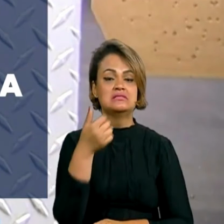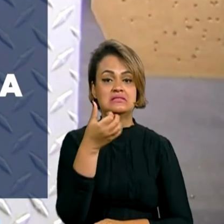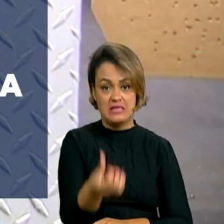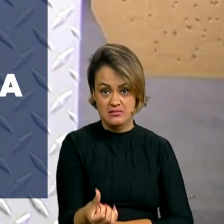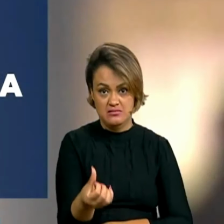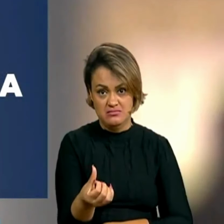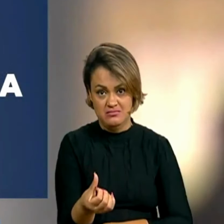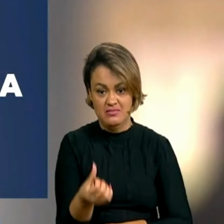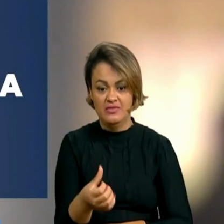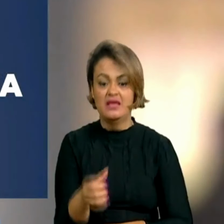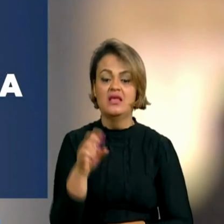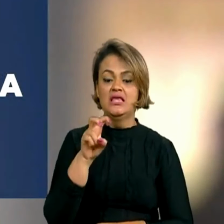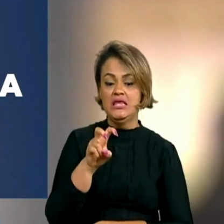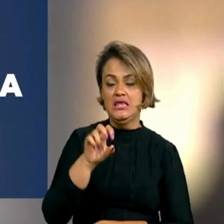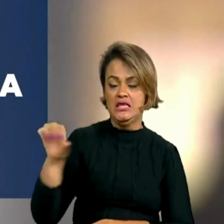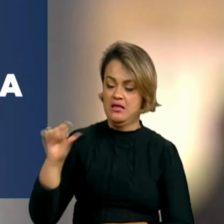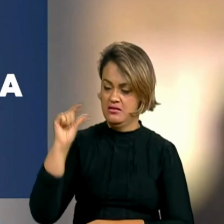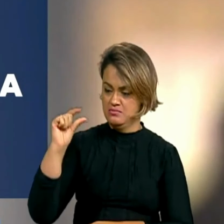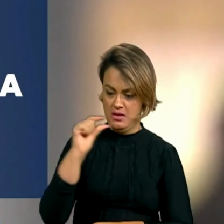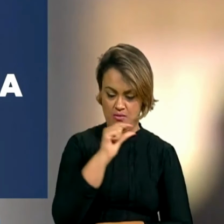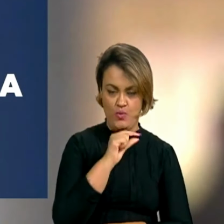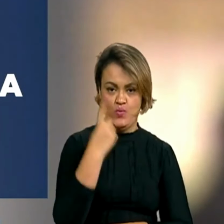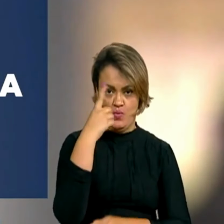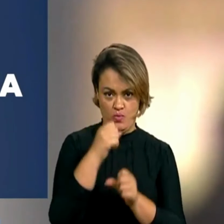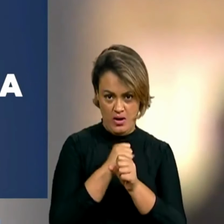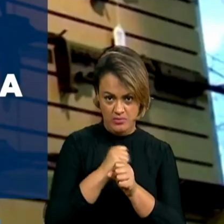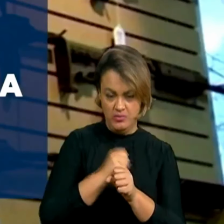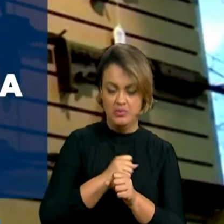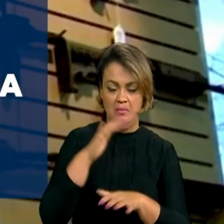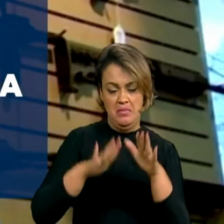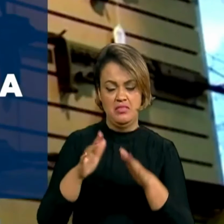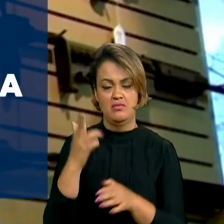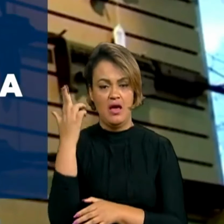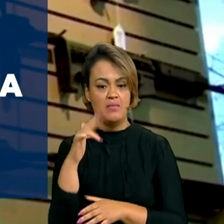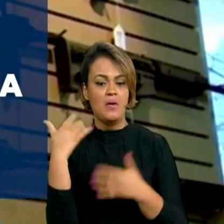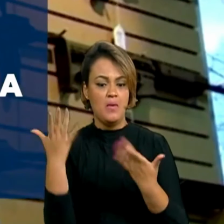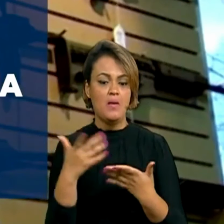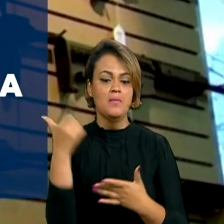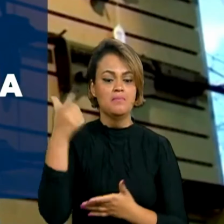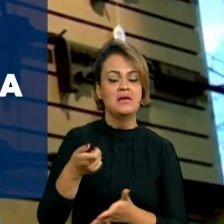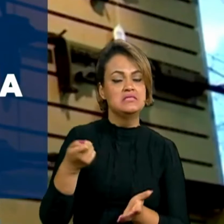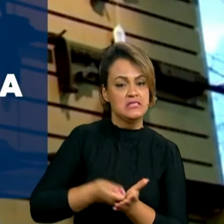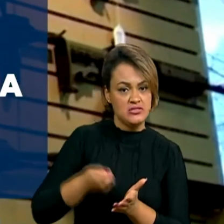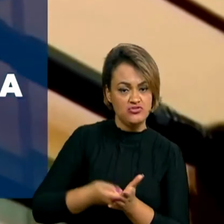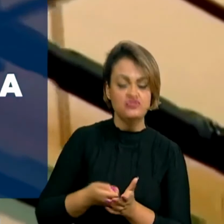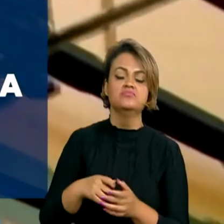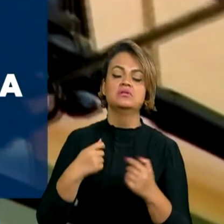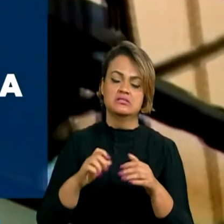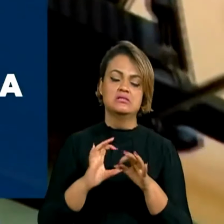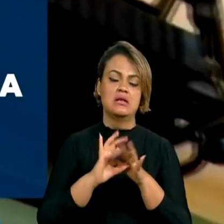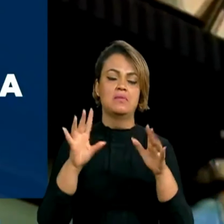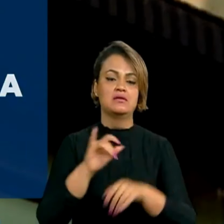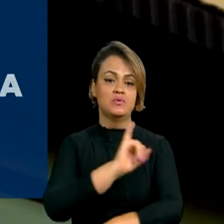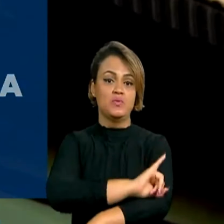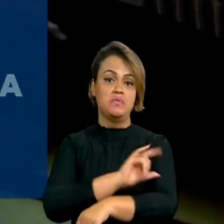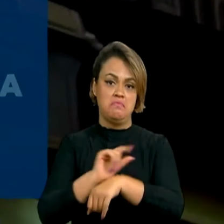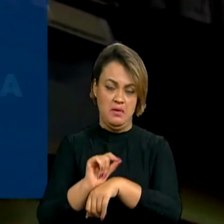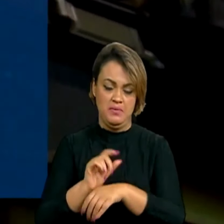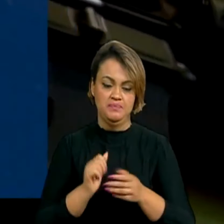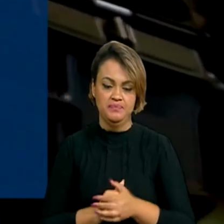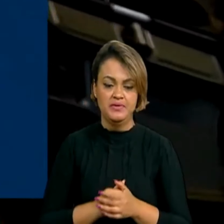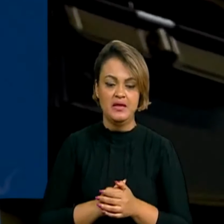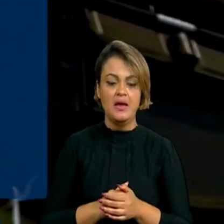6 armas, 500 munições por ano para cada equipamento, além da exigência de autorização do IBAMA. Já